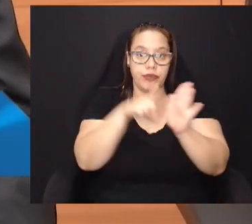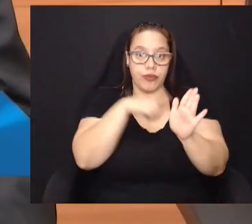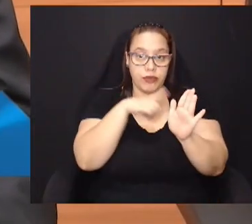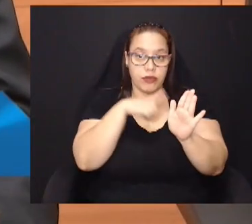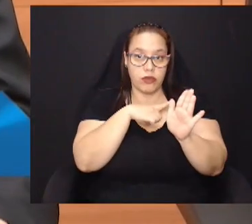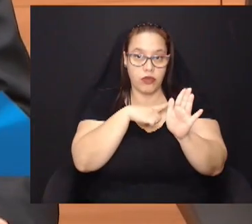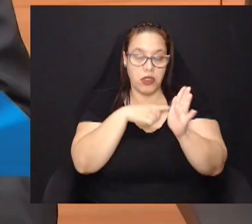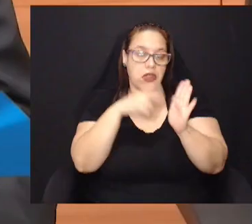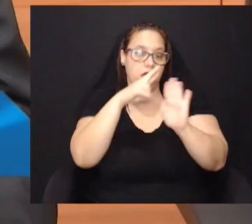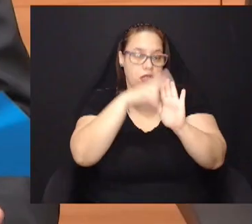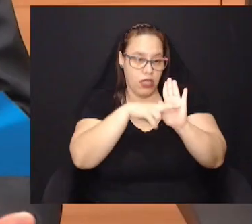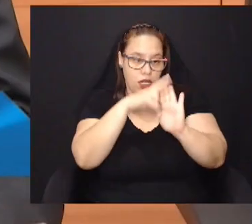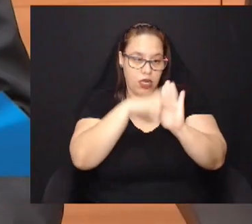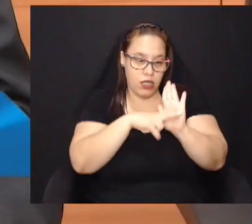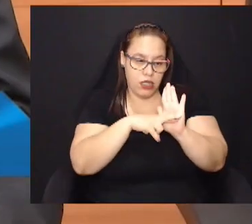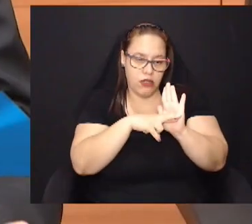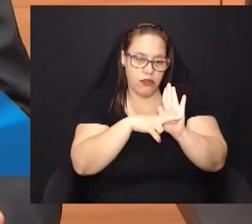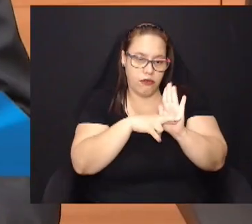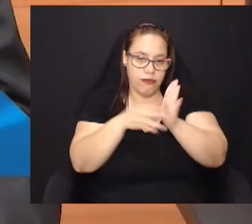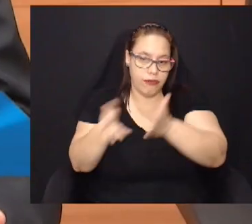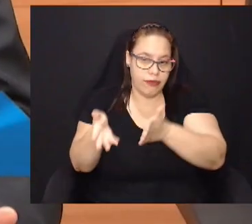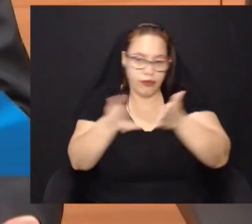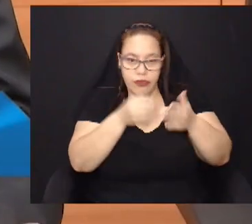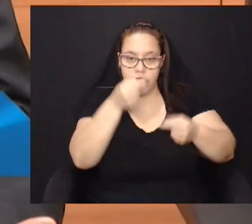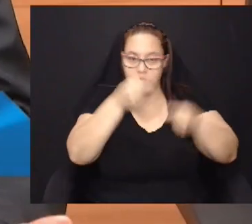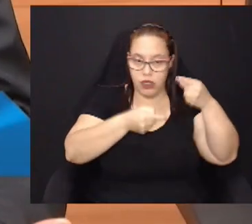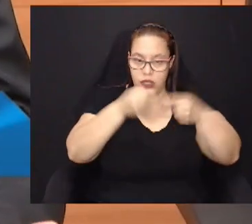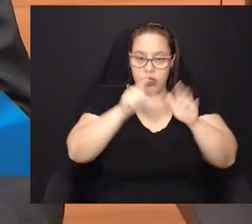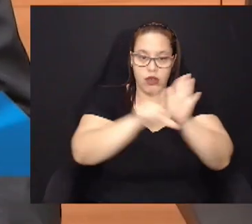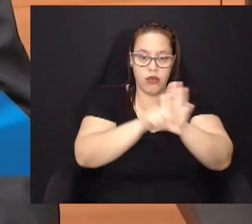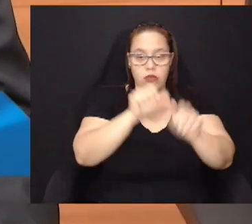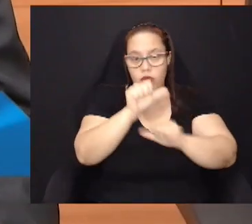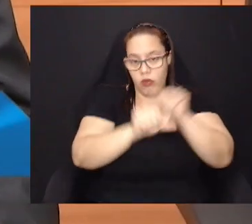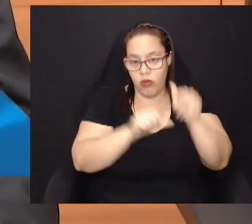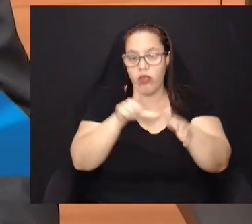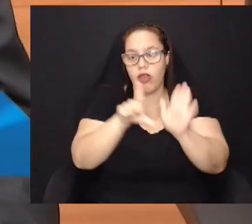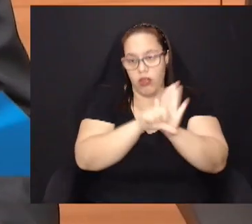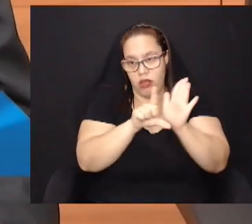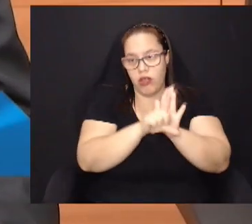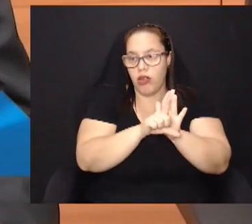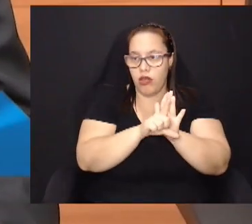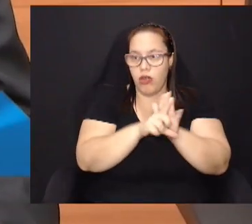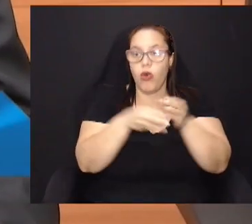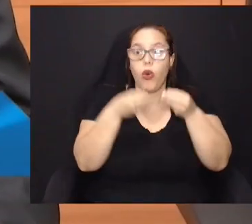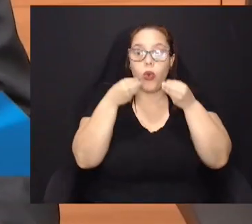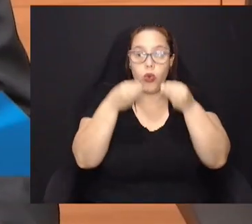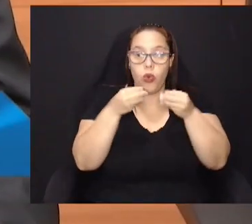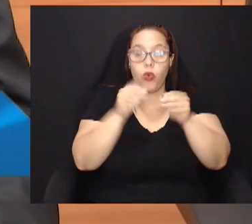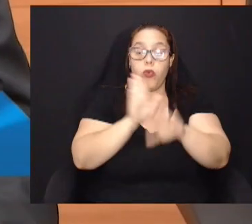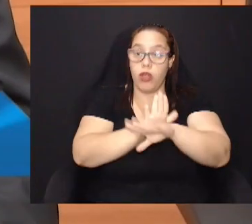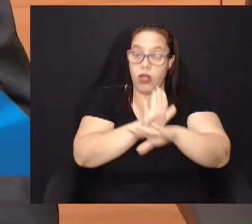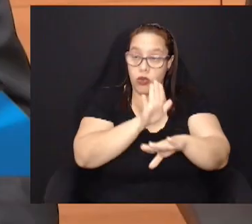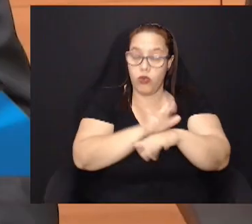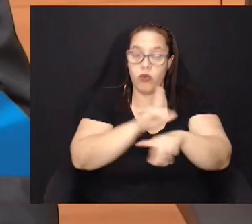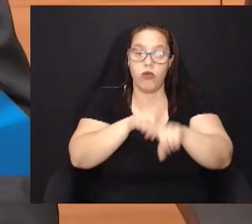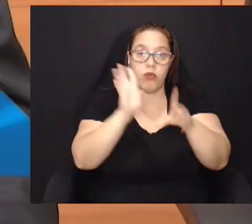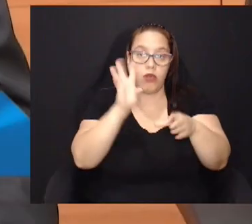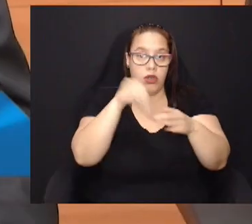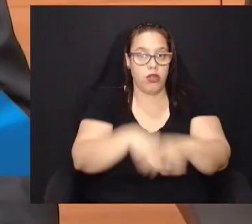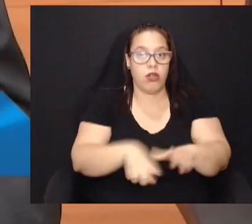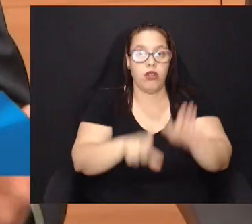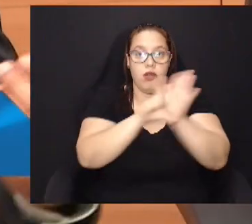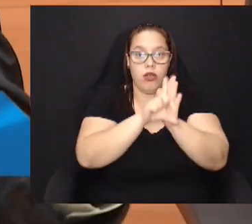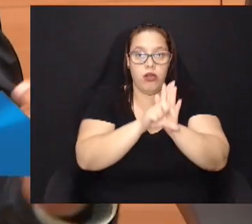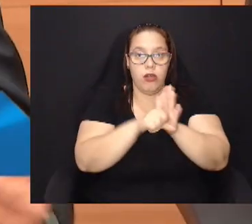critérios. Se a gente aqui trazer e debater a lei, mudar a lei, aí a gente tem como estar ajudando, mas dentro da lei é uma